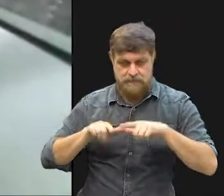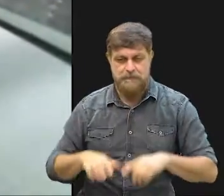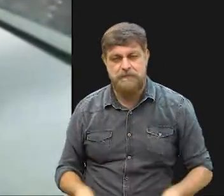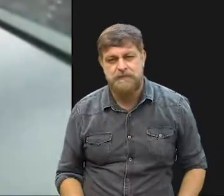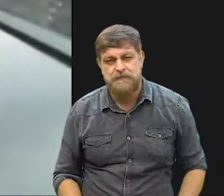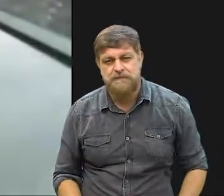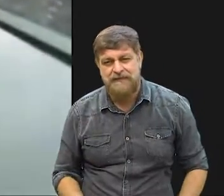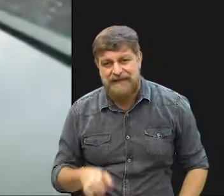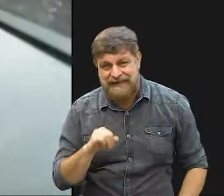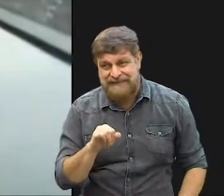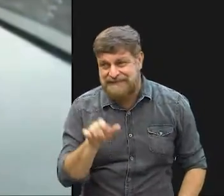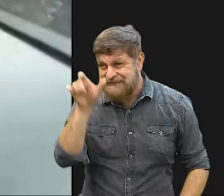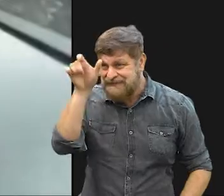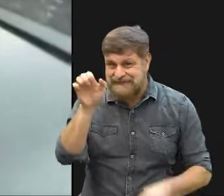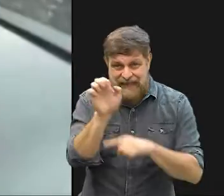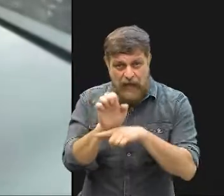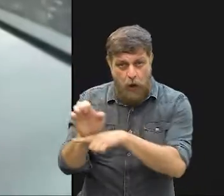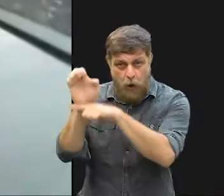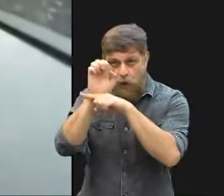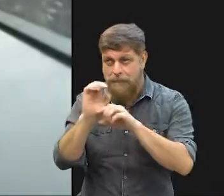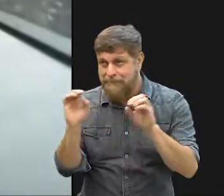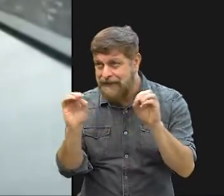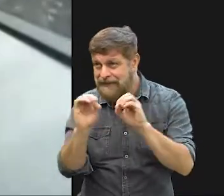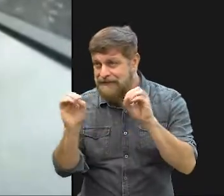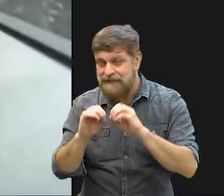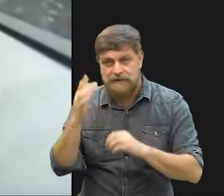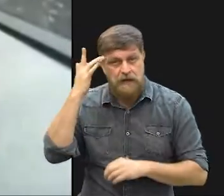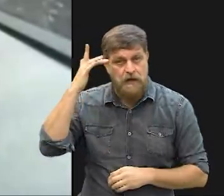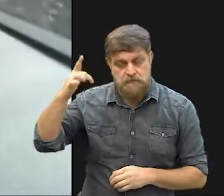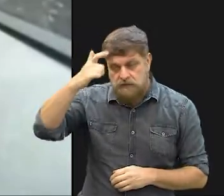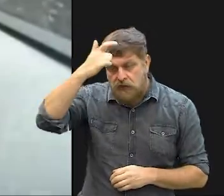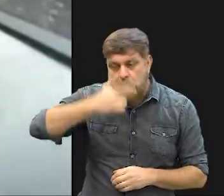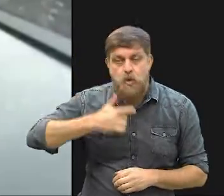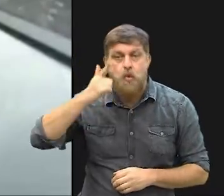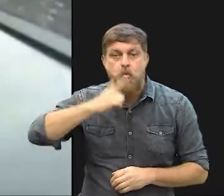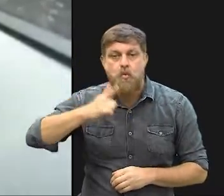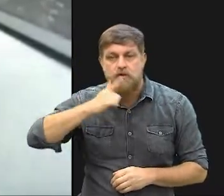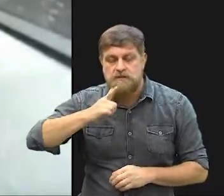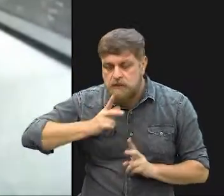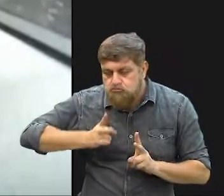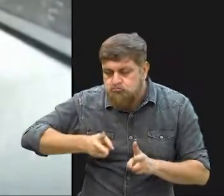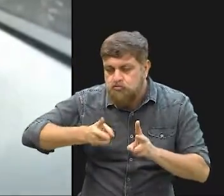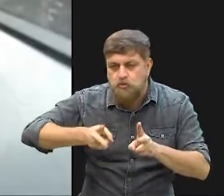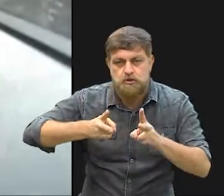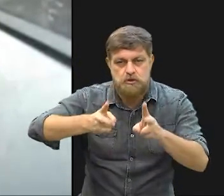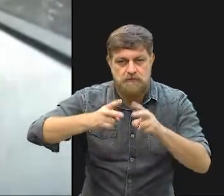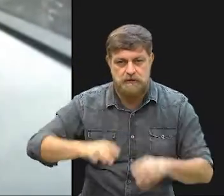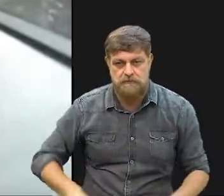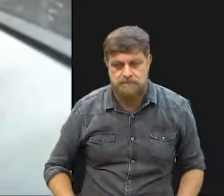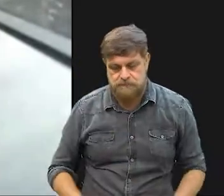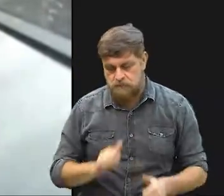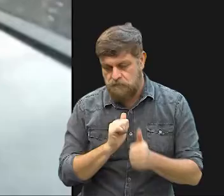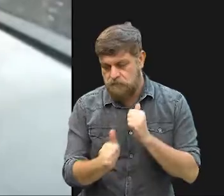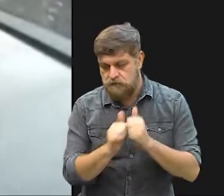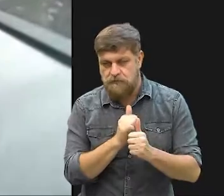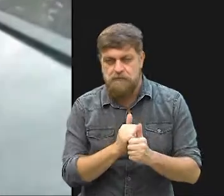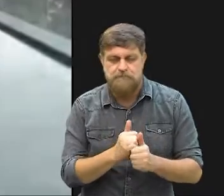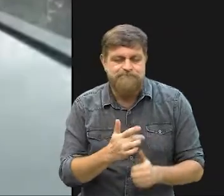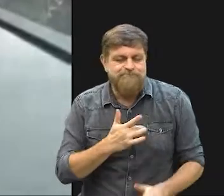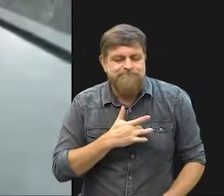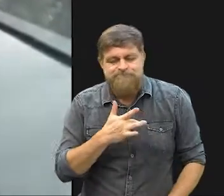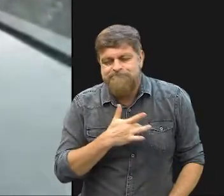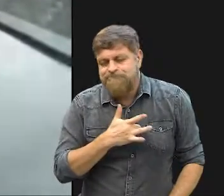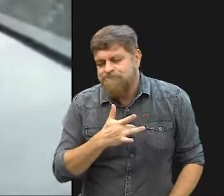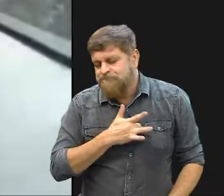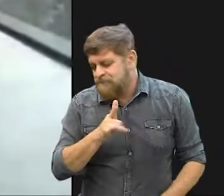Então, se não fosse a Europa, eu não sei se eu teria dado continuidade dentro do futebol. Eu sou